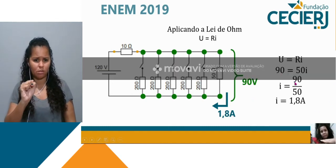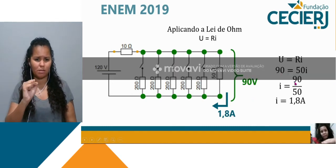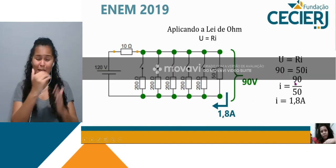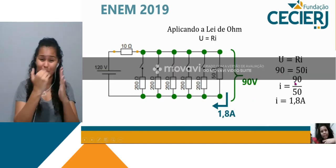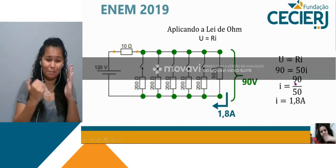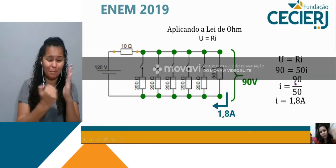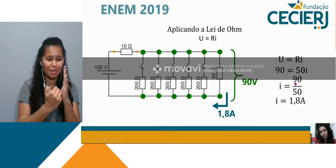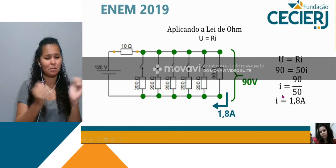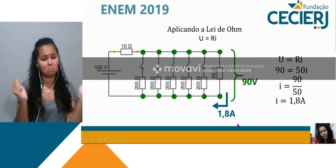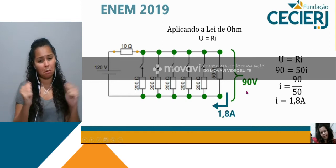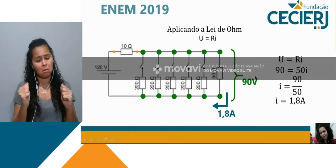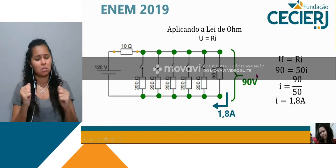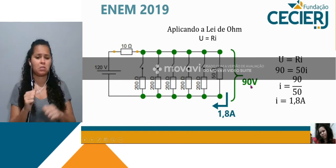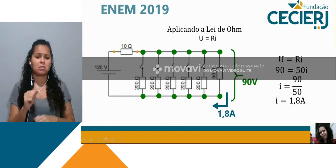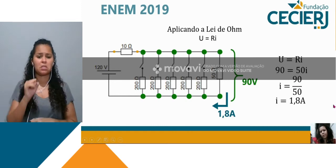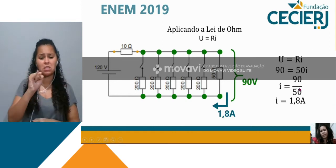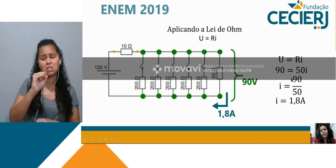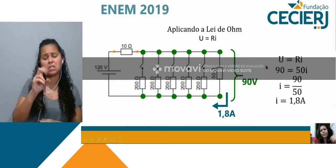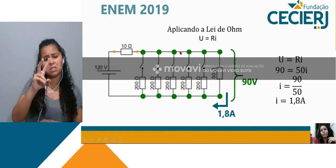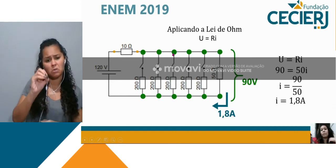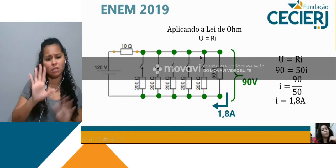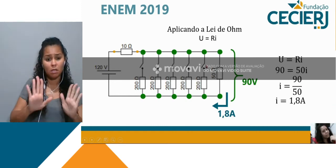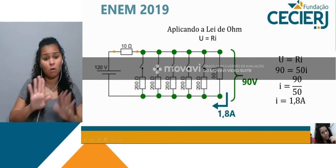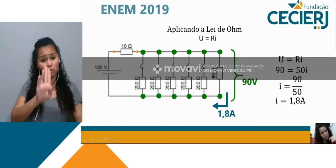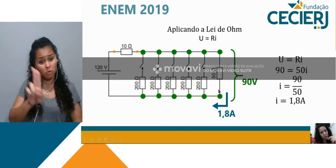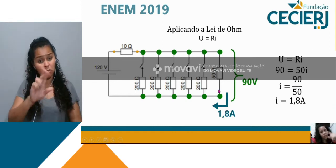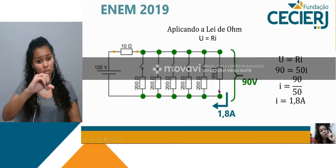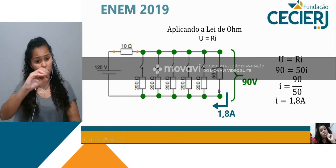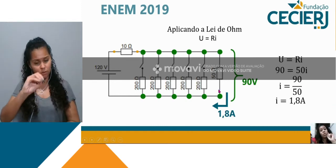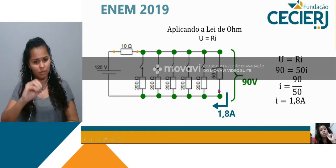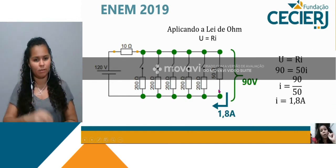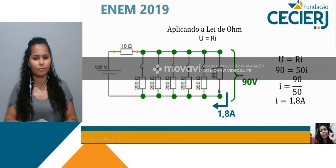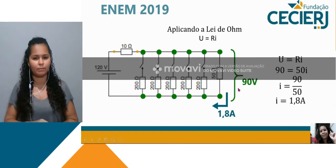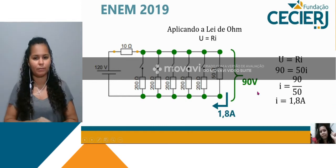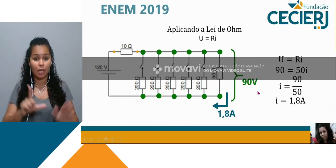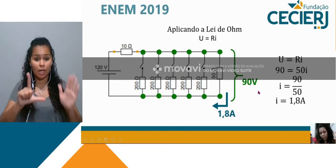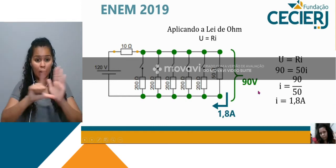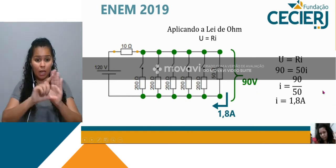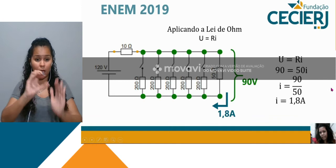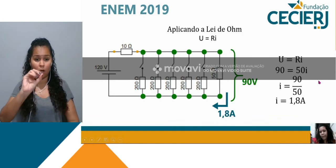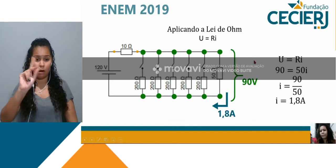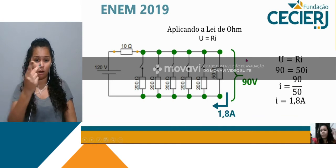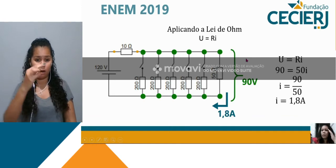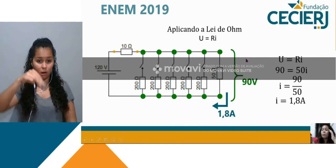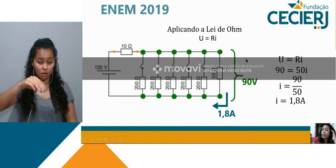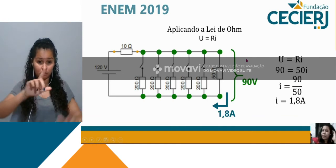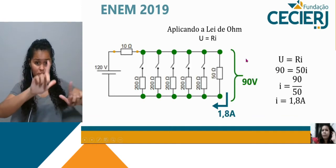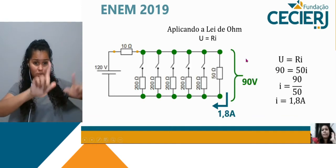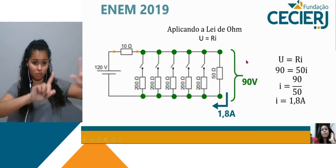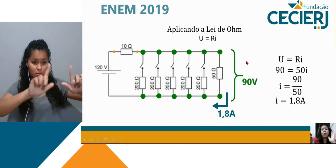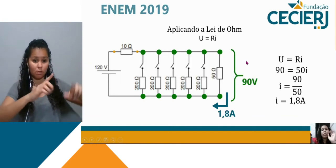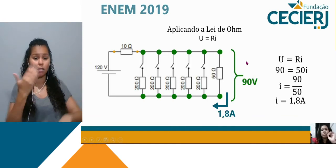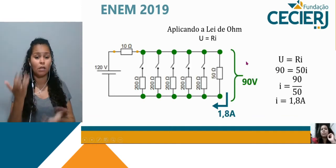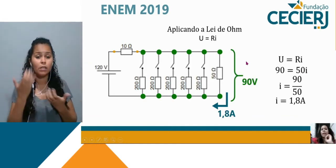né, inferior dela. Se fosse 50, seria 50 que eu usaria. Então, vou aplicar a lei de Ohm só para a TV, tá? Por quê?